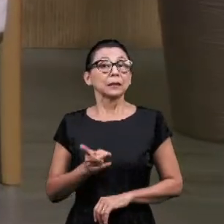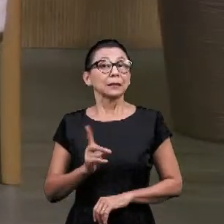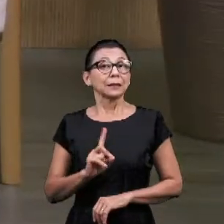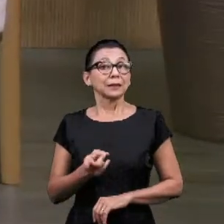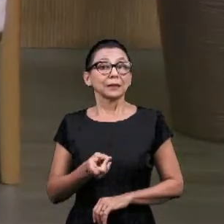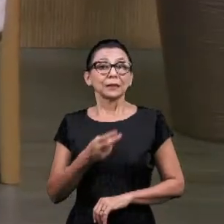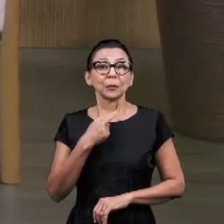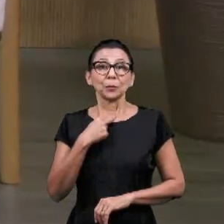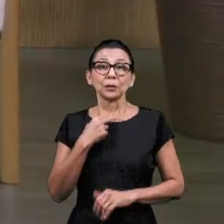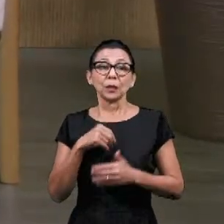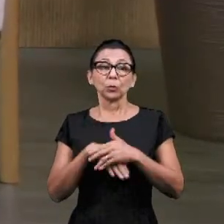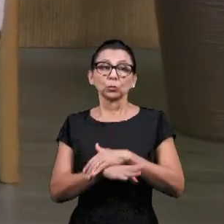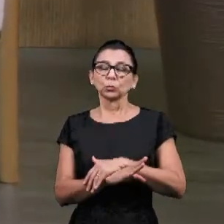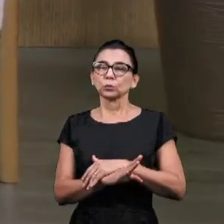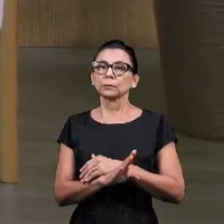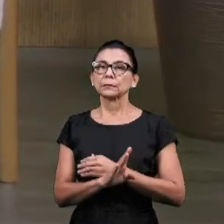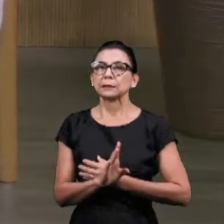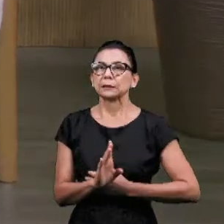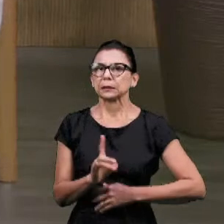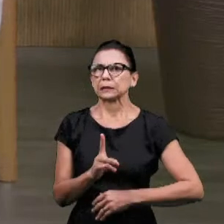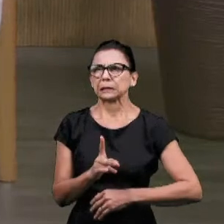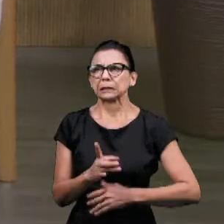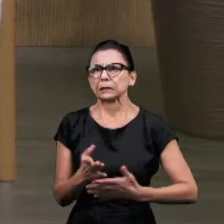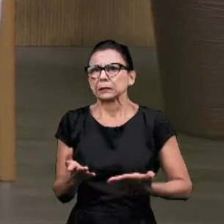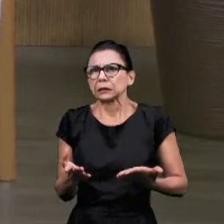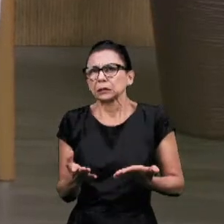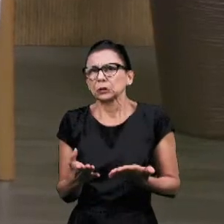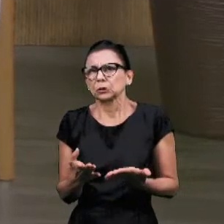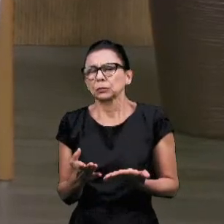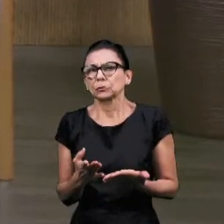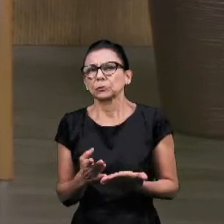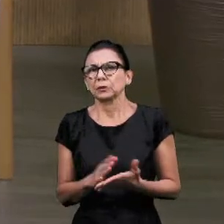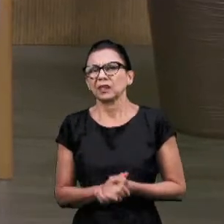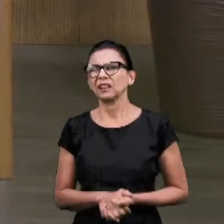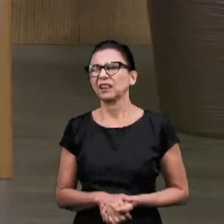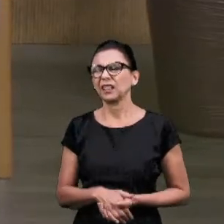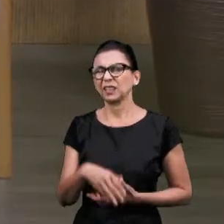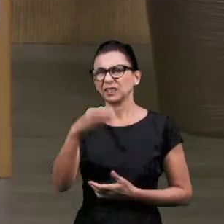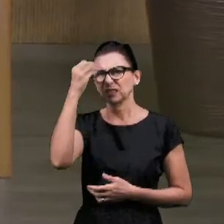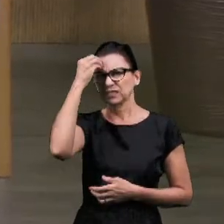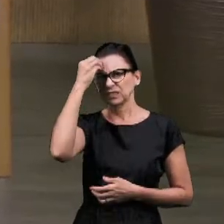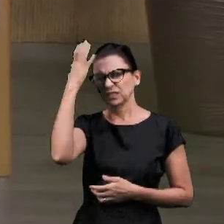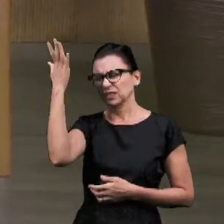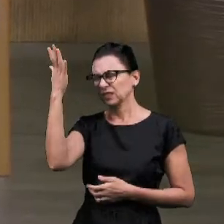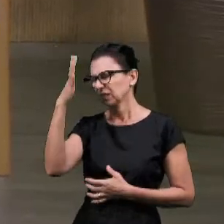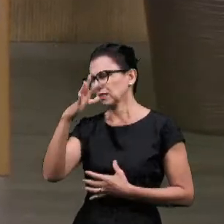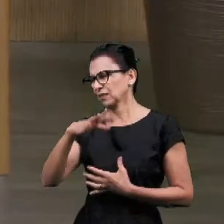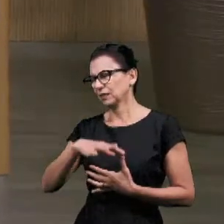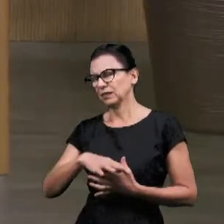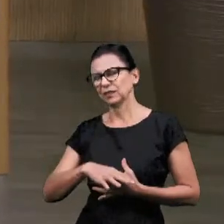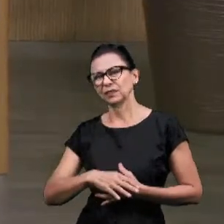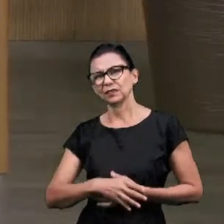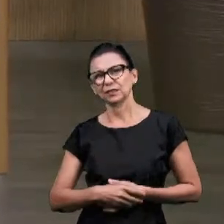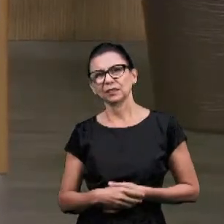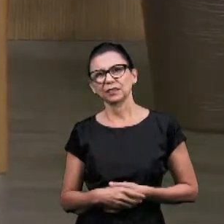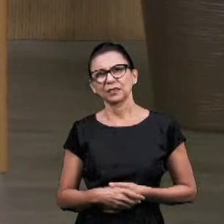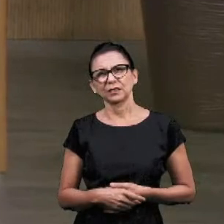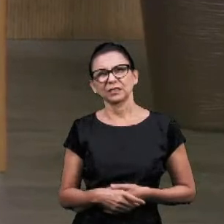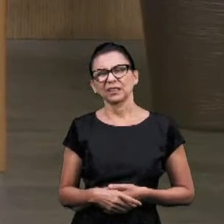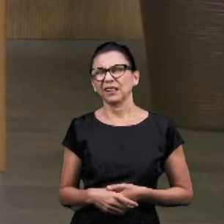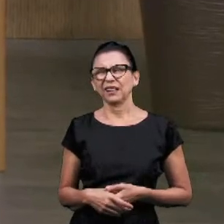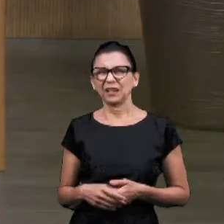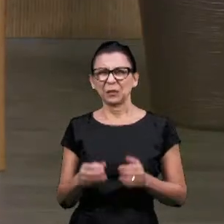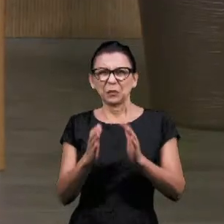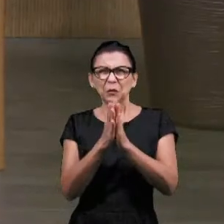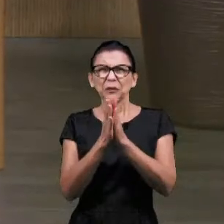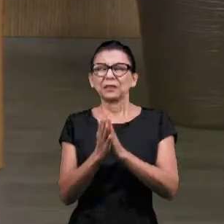acostumarmos a ponto de até esquecermos ou não darmos o devido valor. Isso não